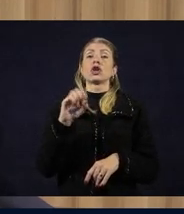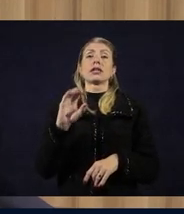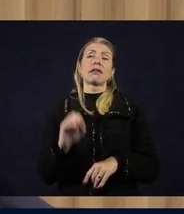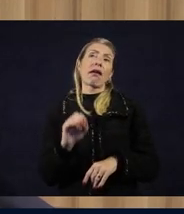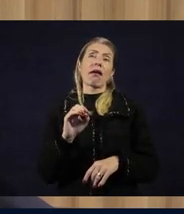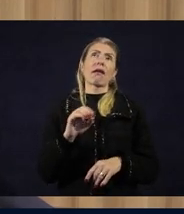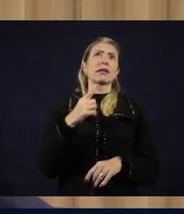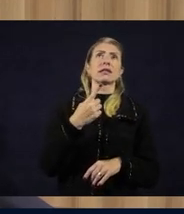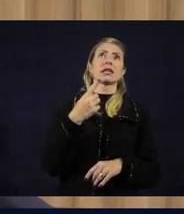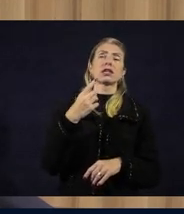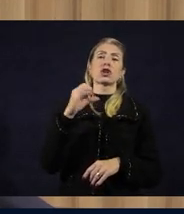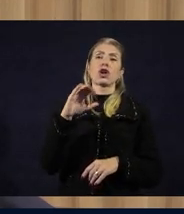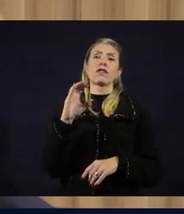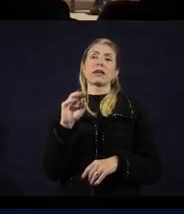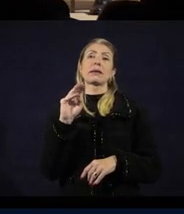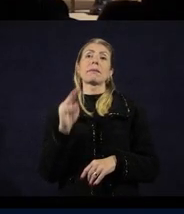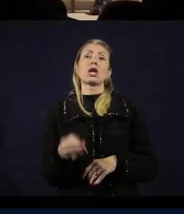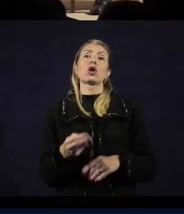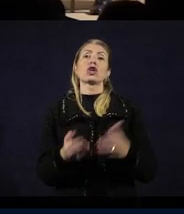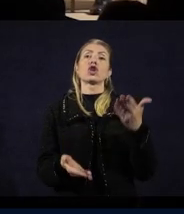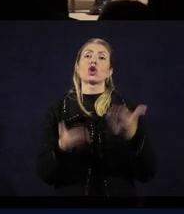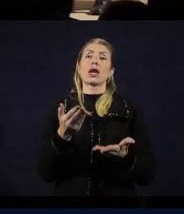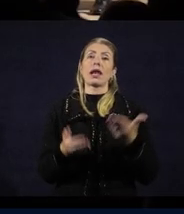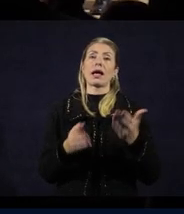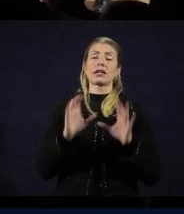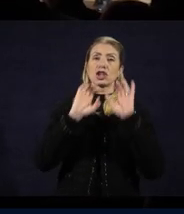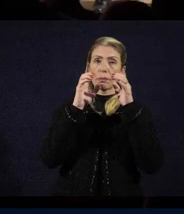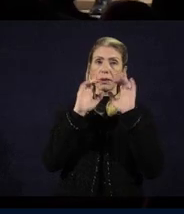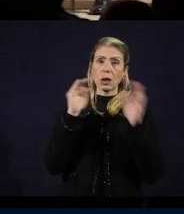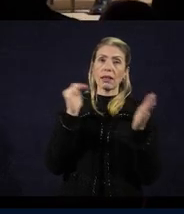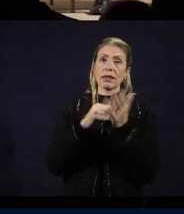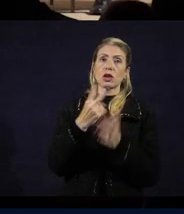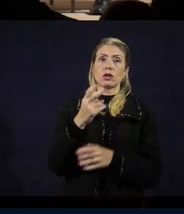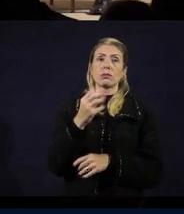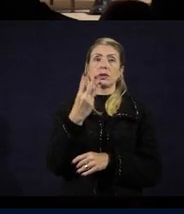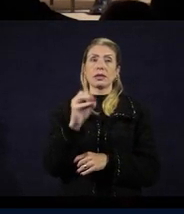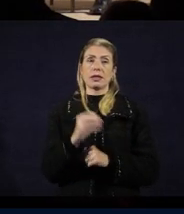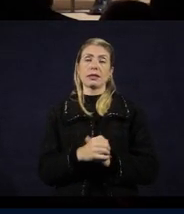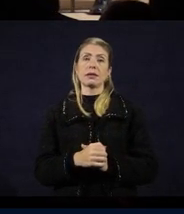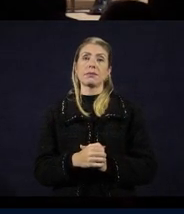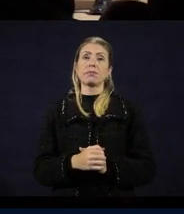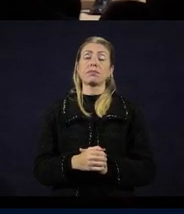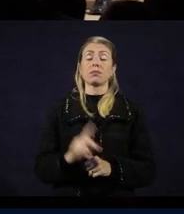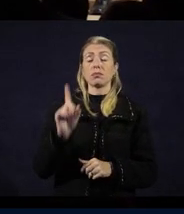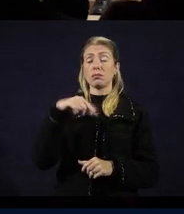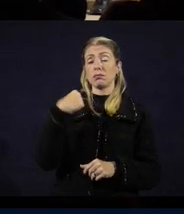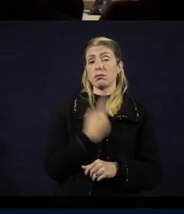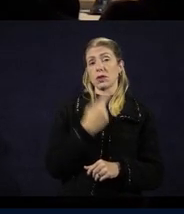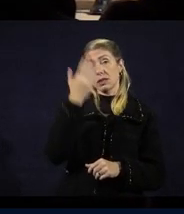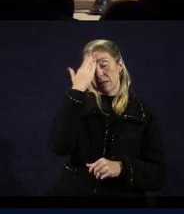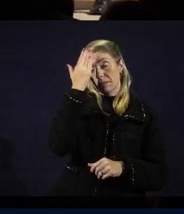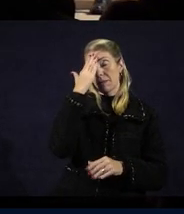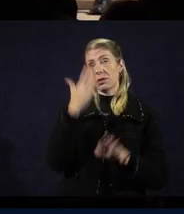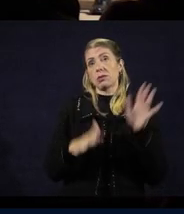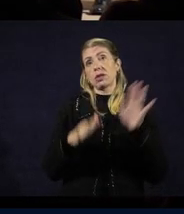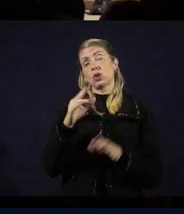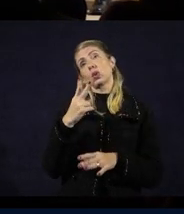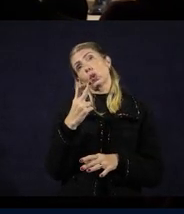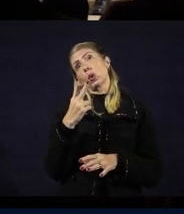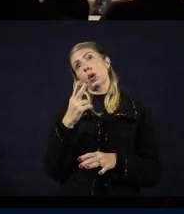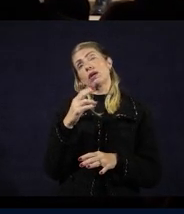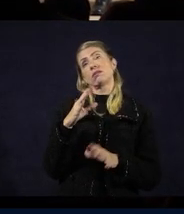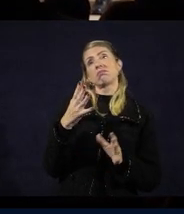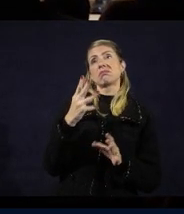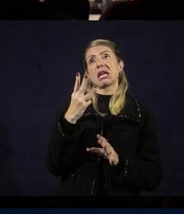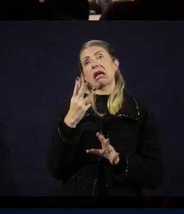em 2030 né e o ponto é por mais que tenha dado as terras dos últimos três quatro anos a pergunta